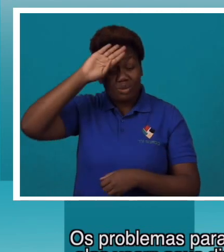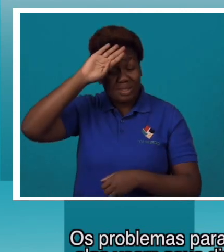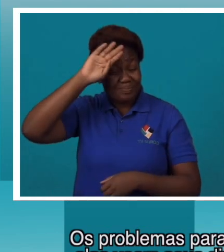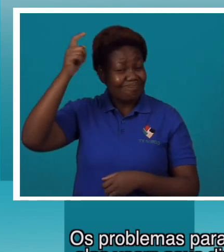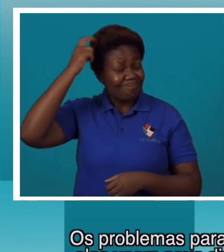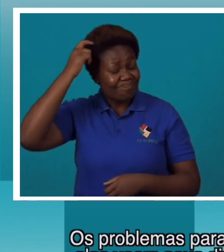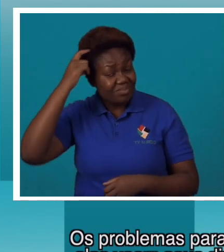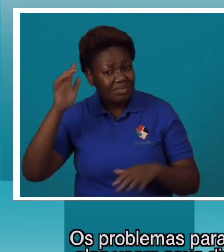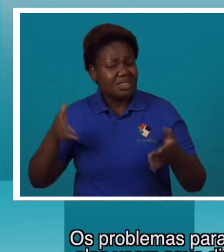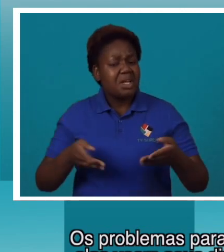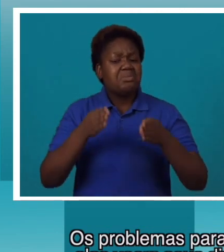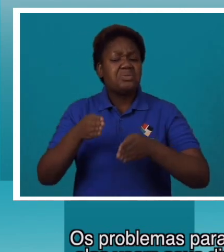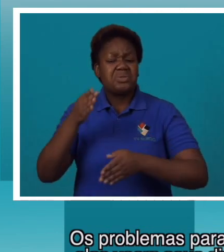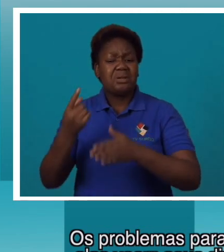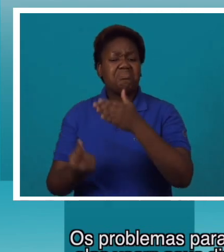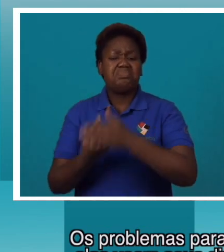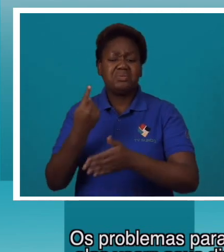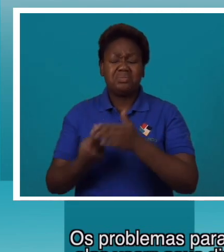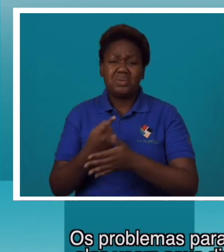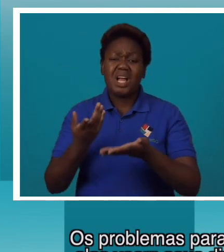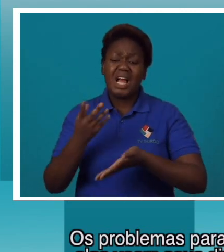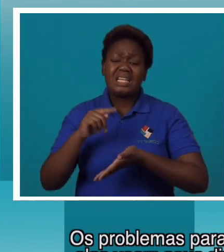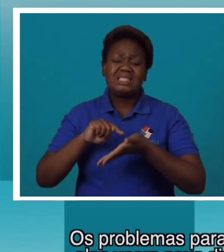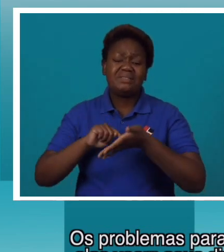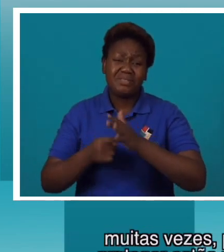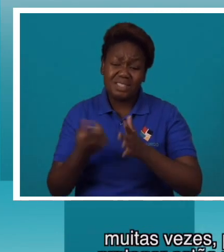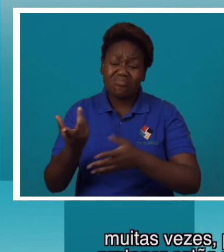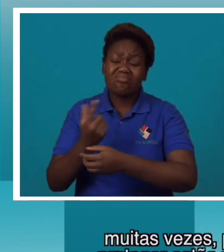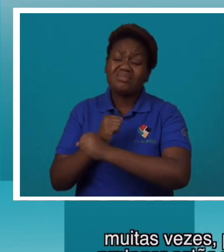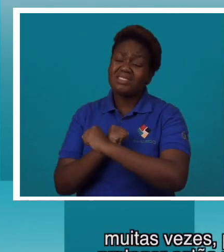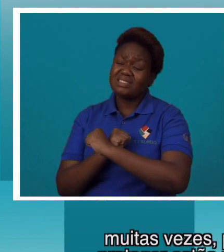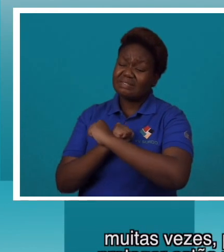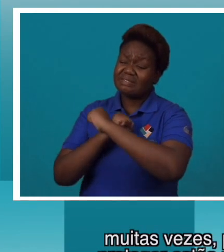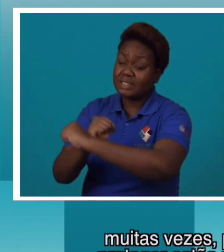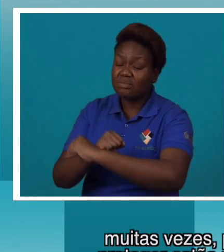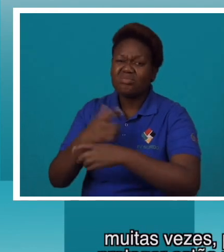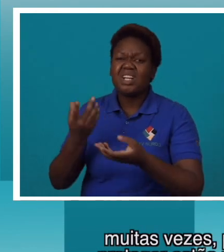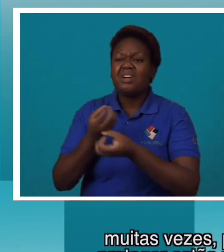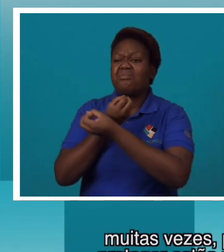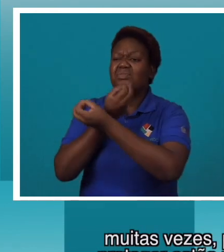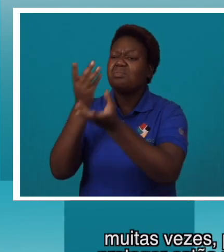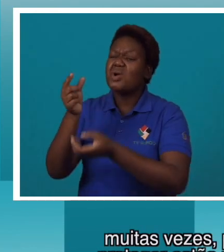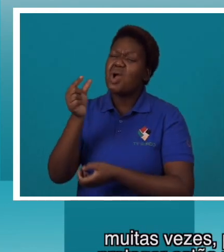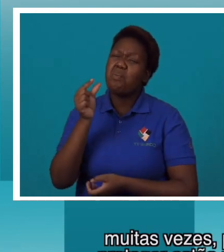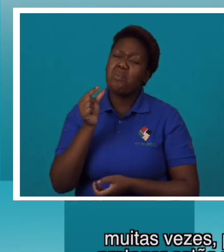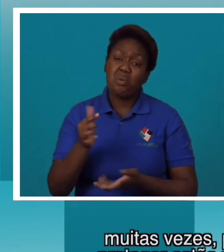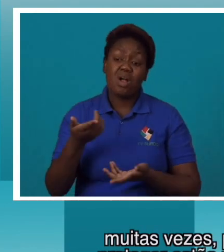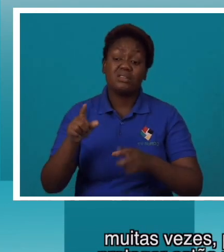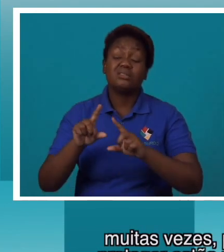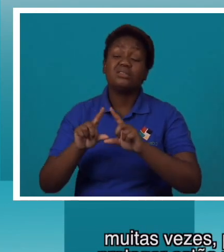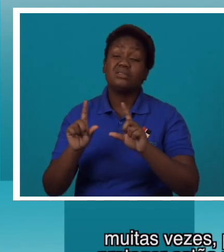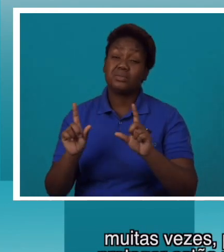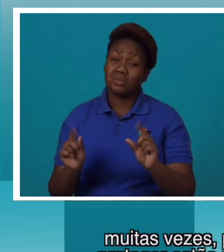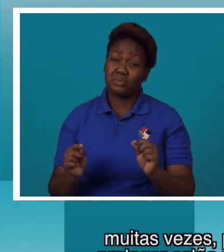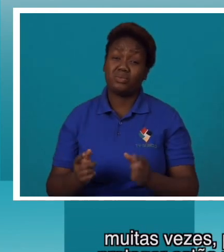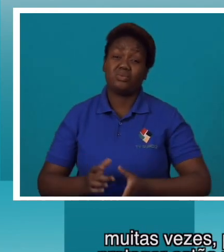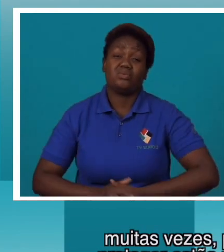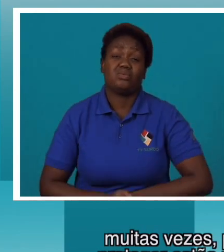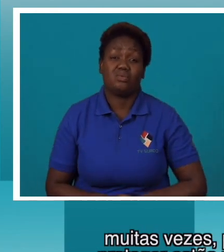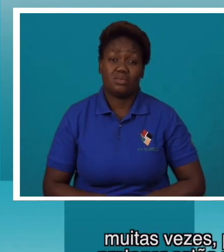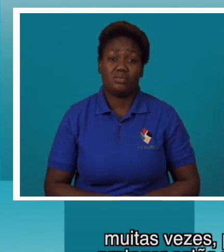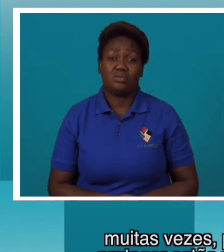quando elas veem seus direitos fundamentais postos em causa, muitas vezes porque as pessoas que os deviam defender estão pouco